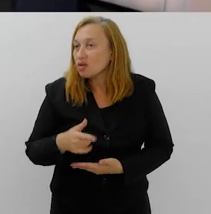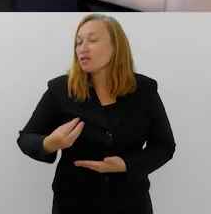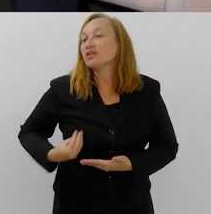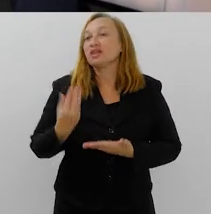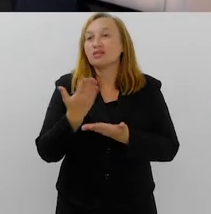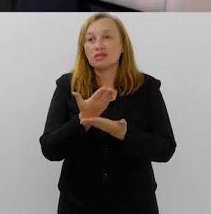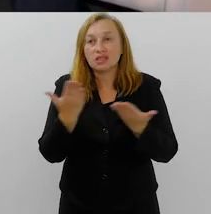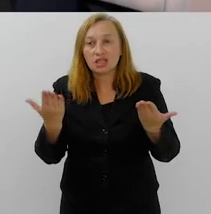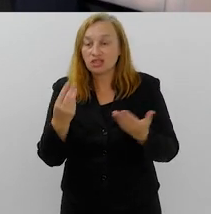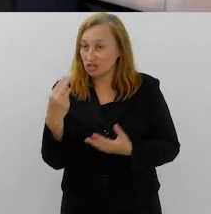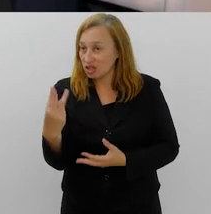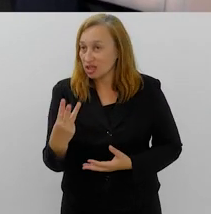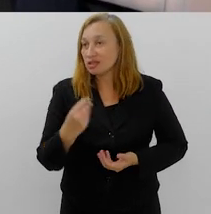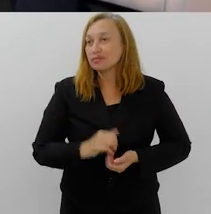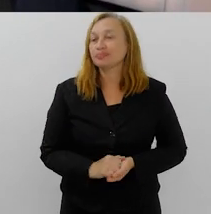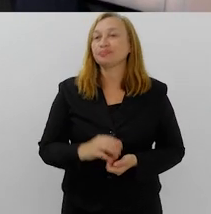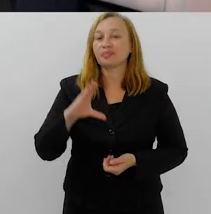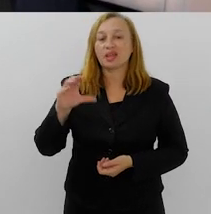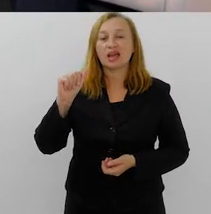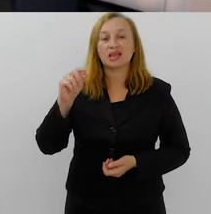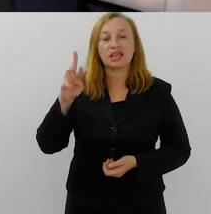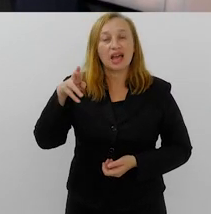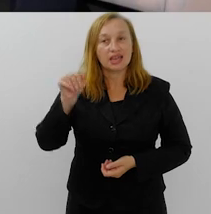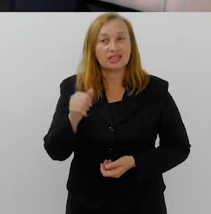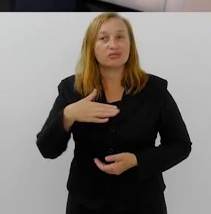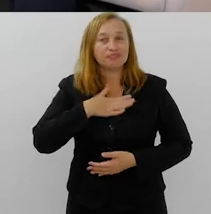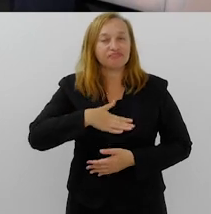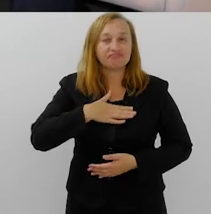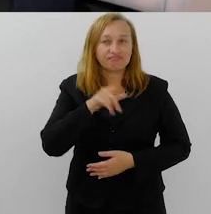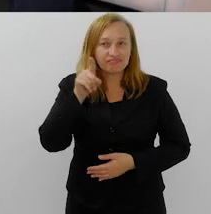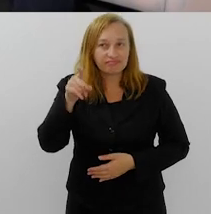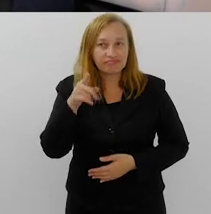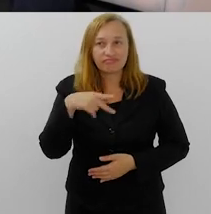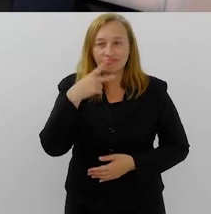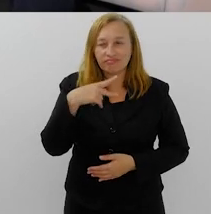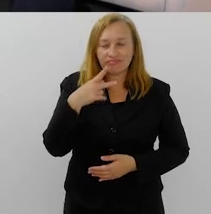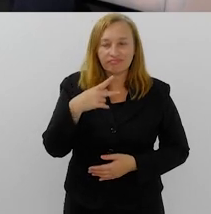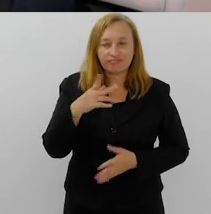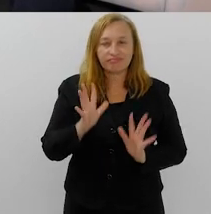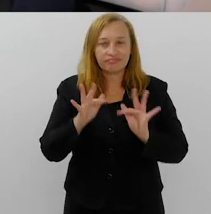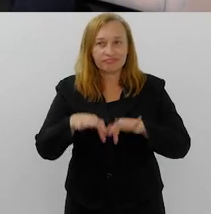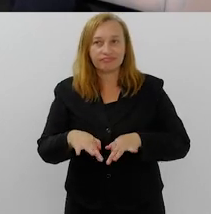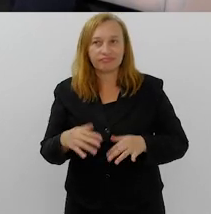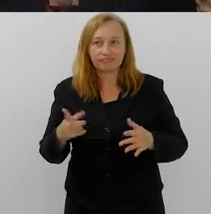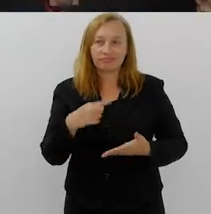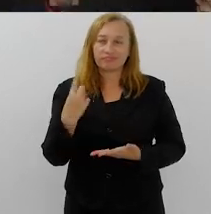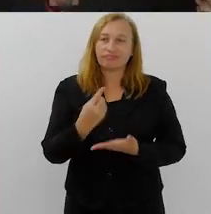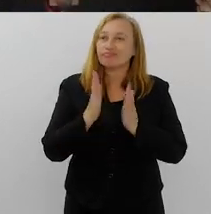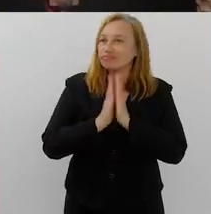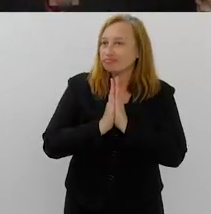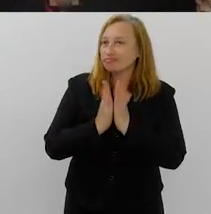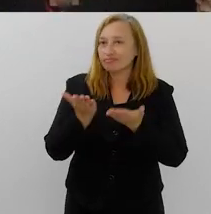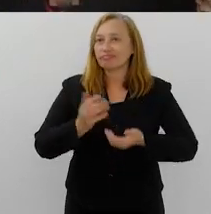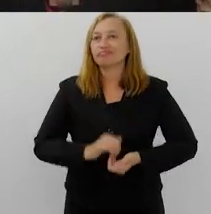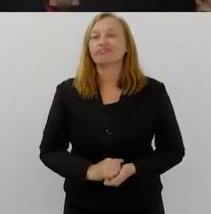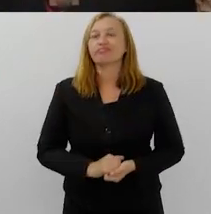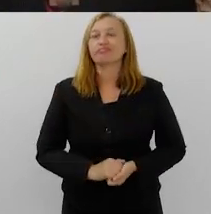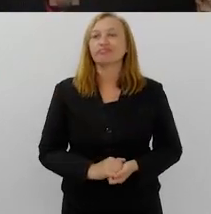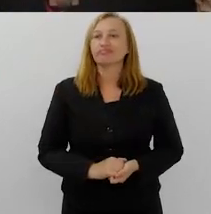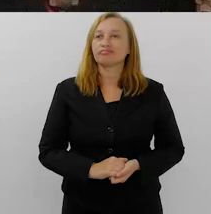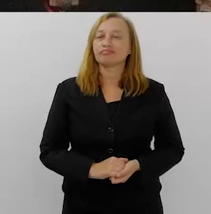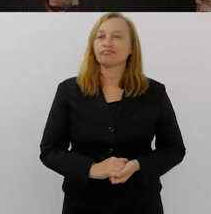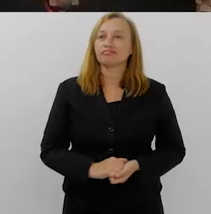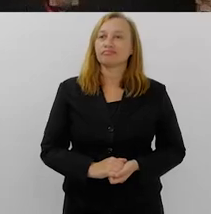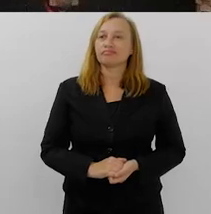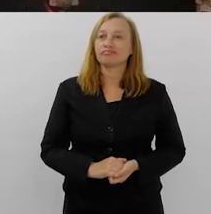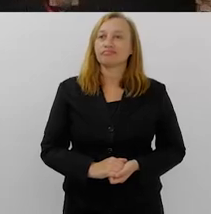gostaria de agradecer de novo a disponibilidade de vocês e Catarina Eu gostaria que você desse as considerações finais pra gente